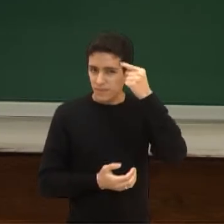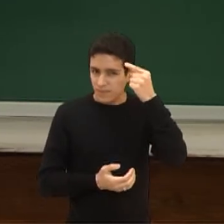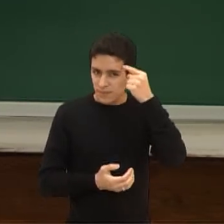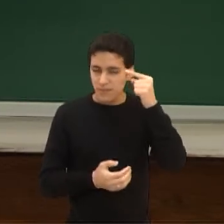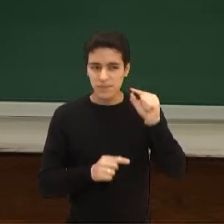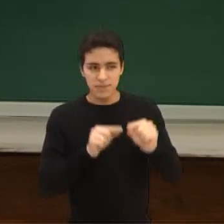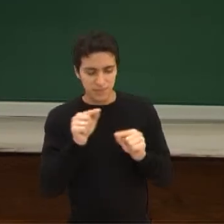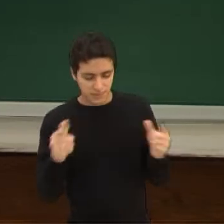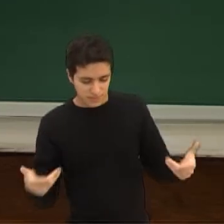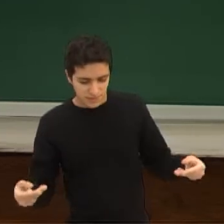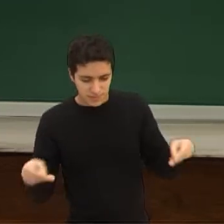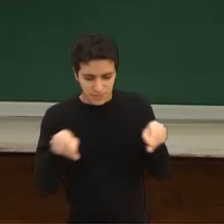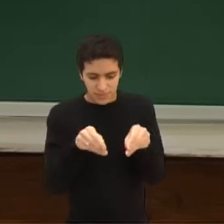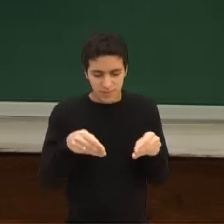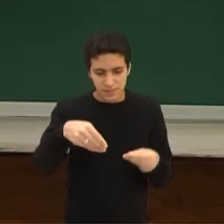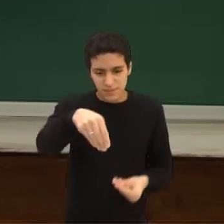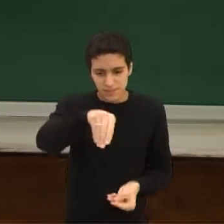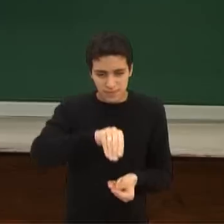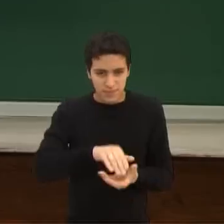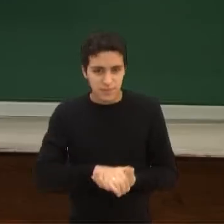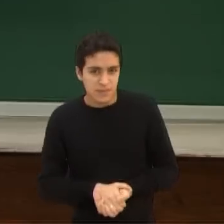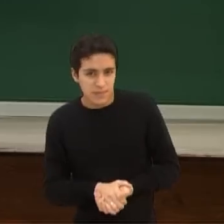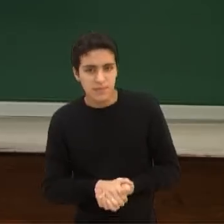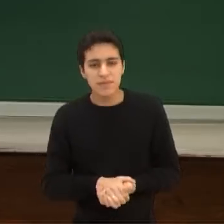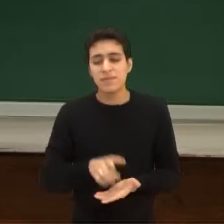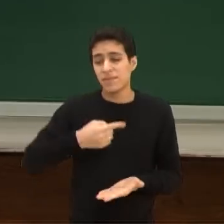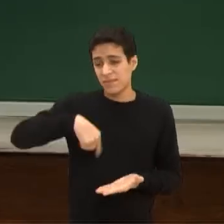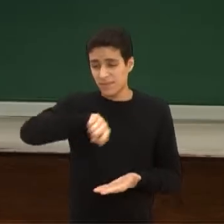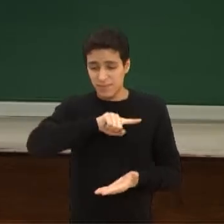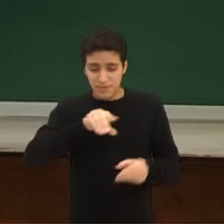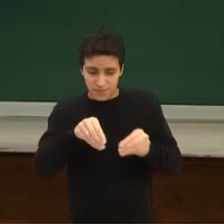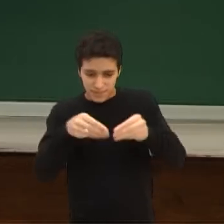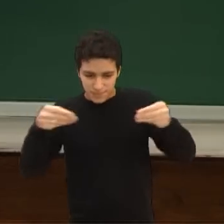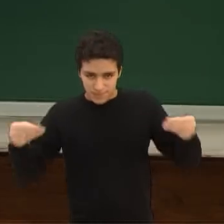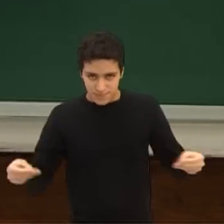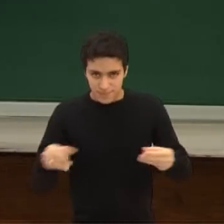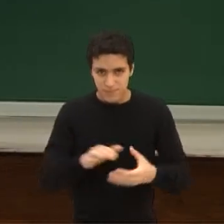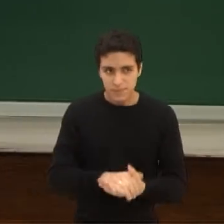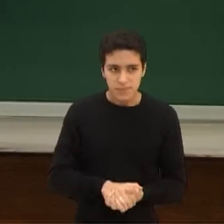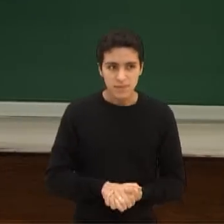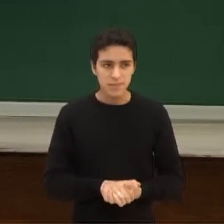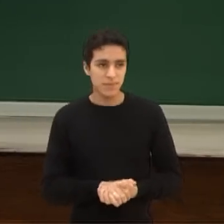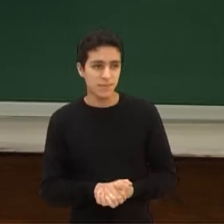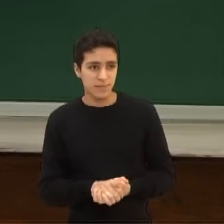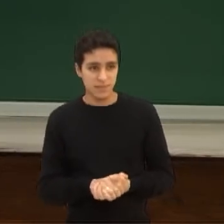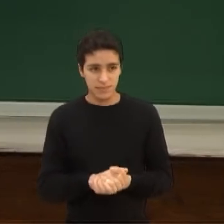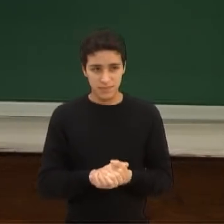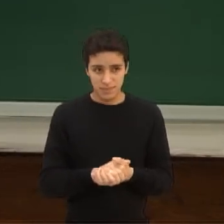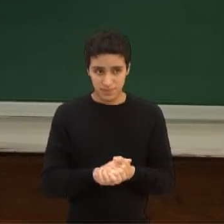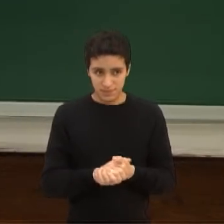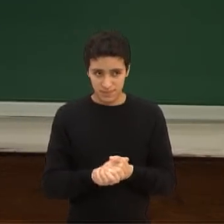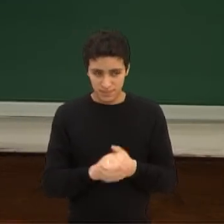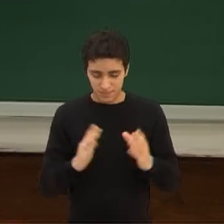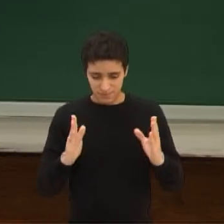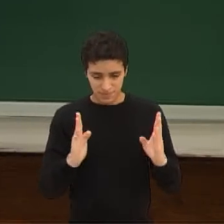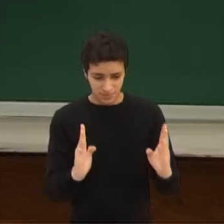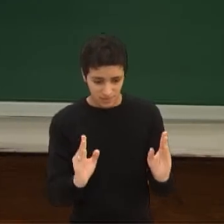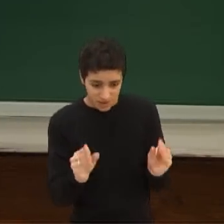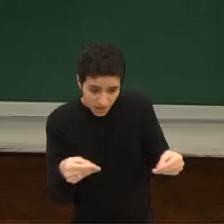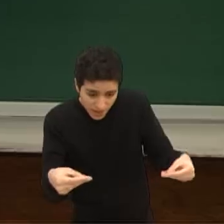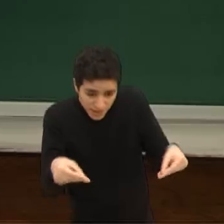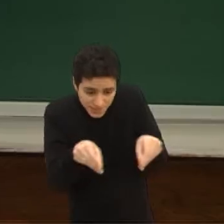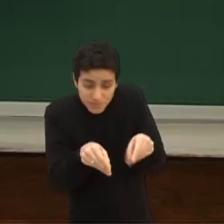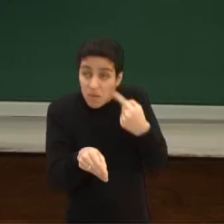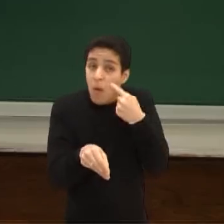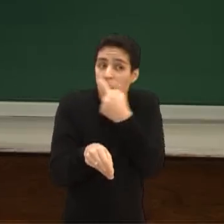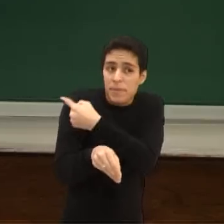estava montado. E daí nós vamos desmontar. Se eu levantar essa lateral para esta lateral,